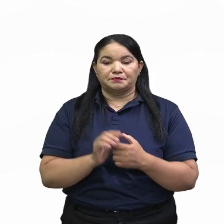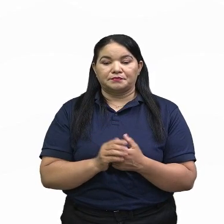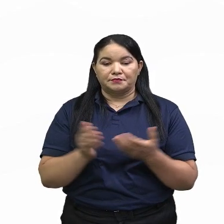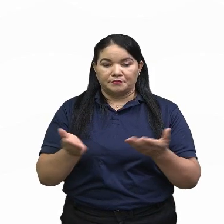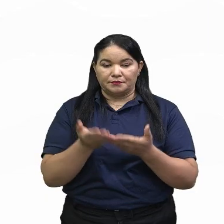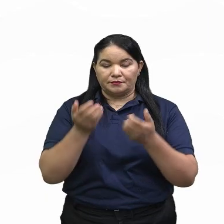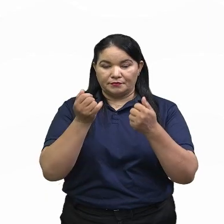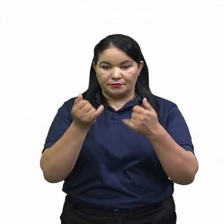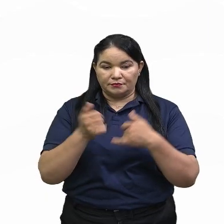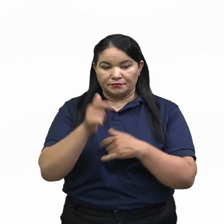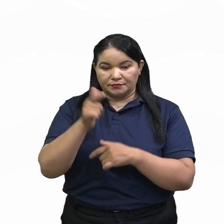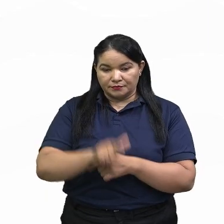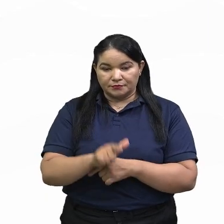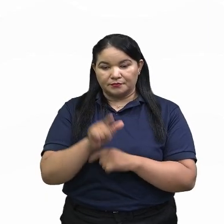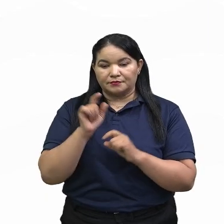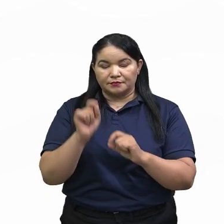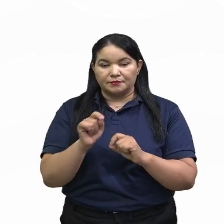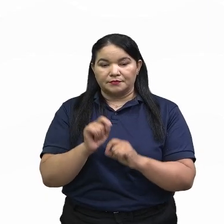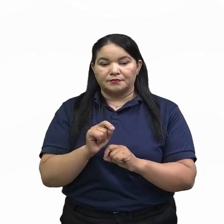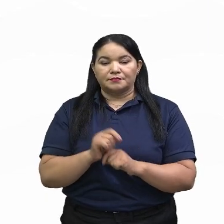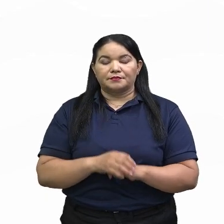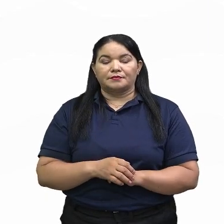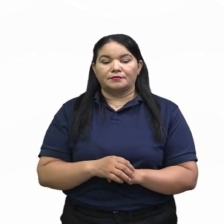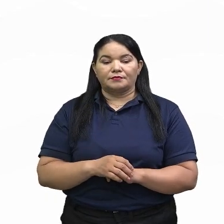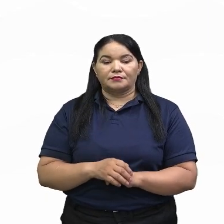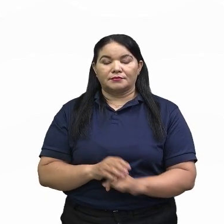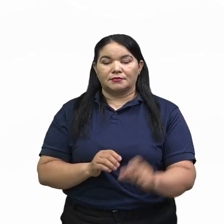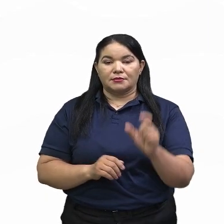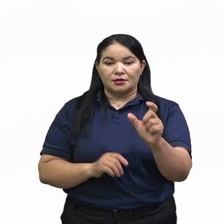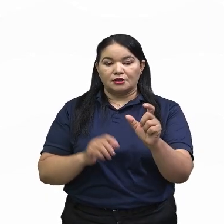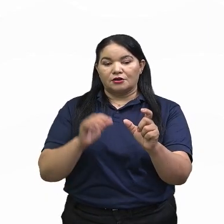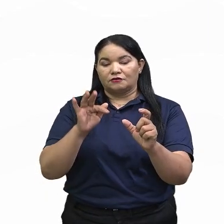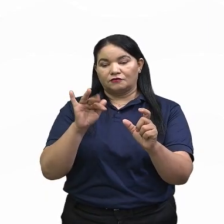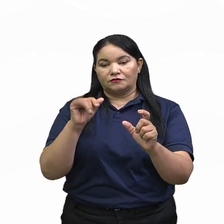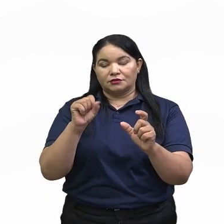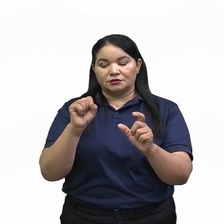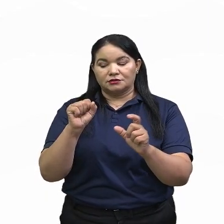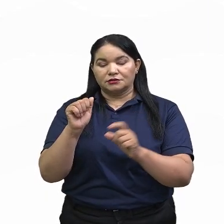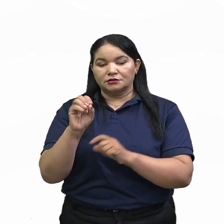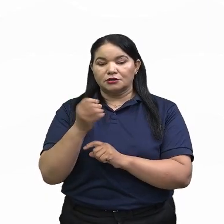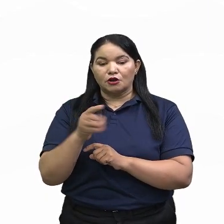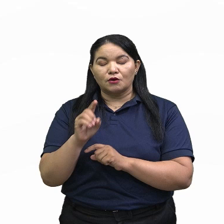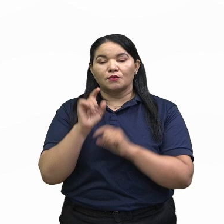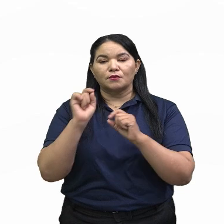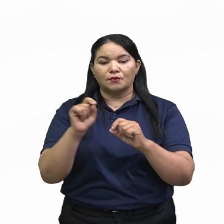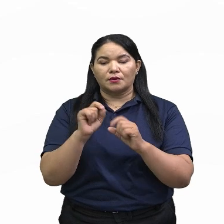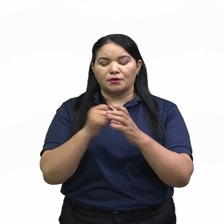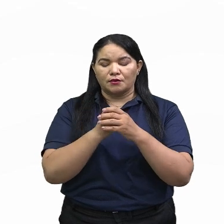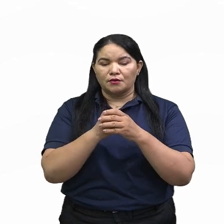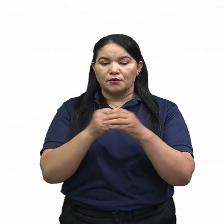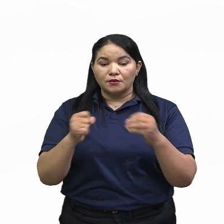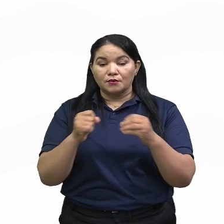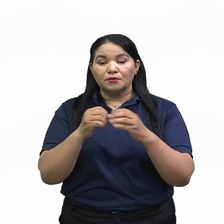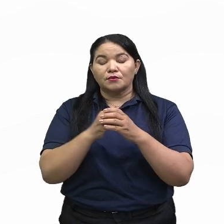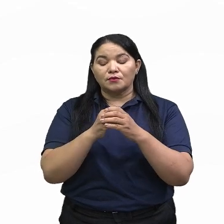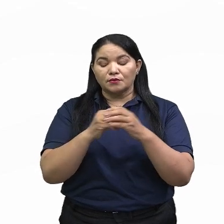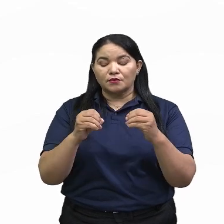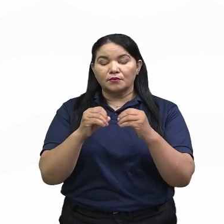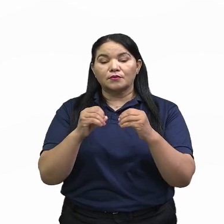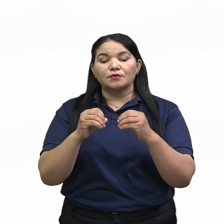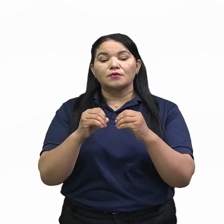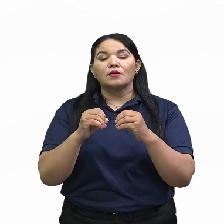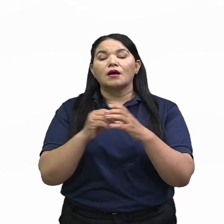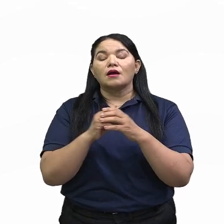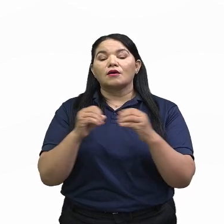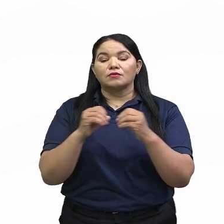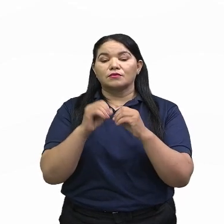definir novamente o que é a fissão nuclear. Olha só, na fissão